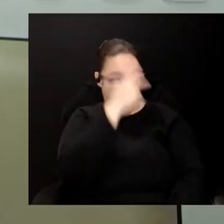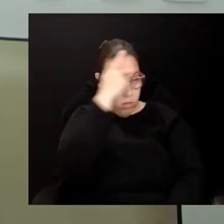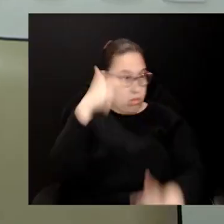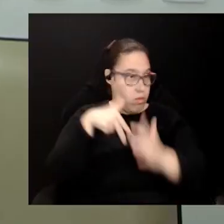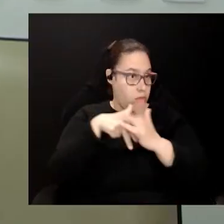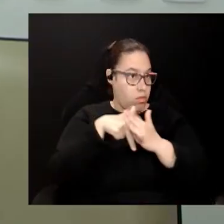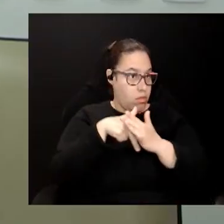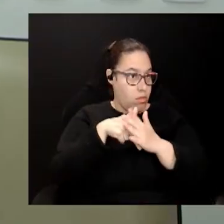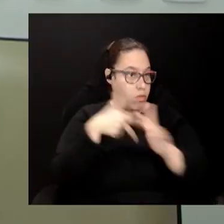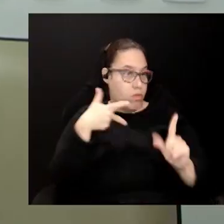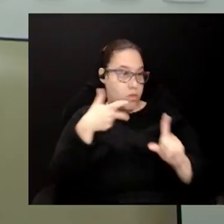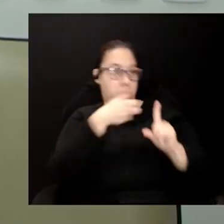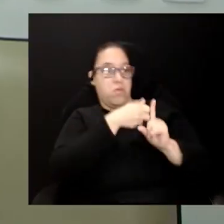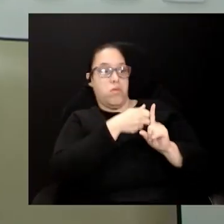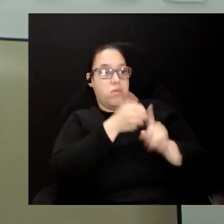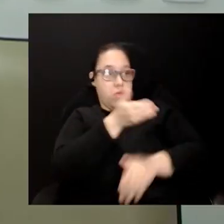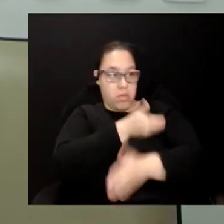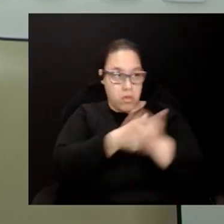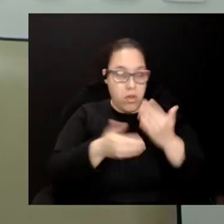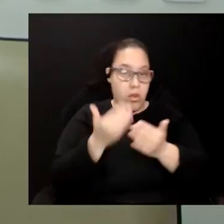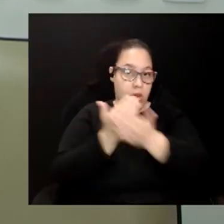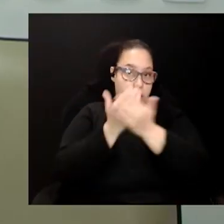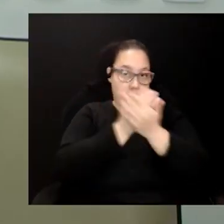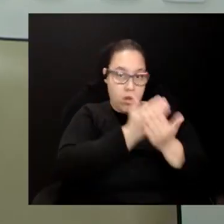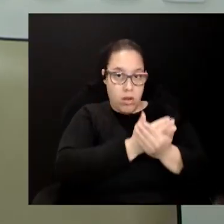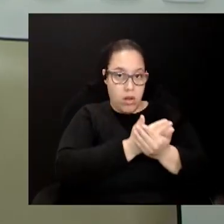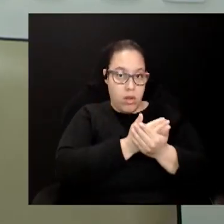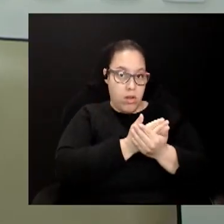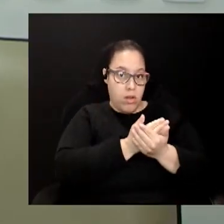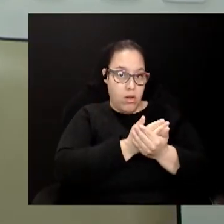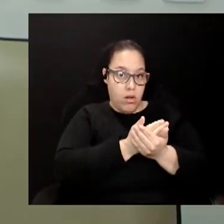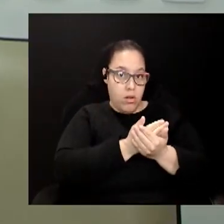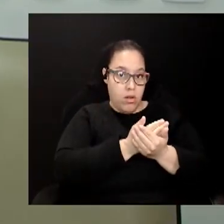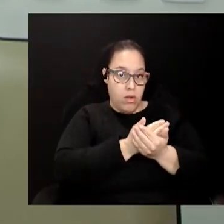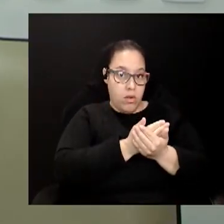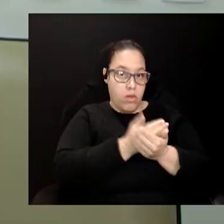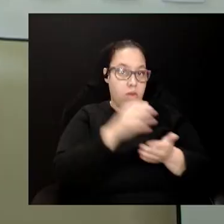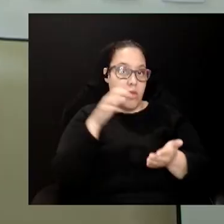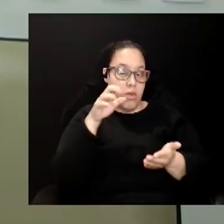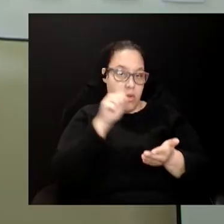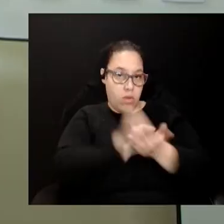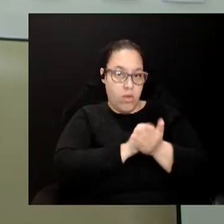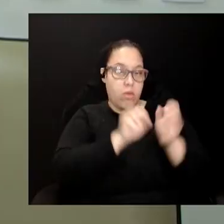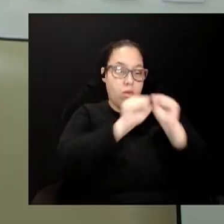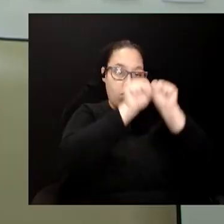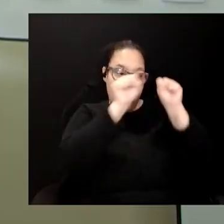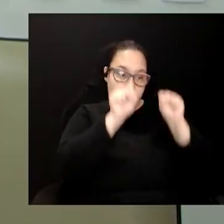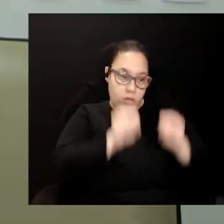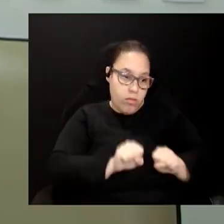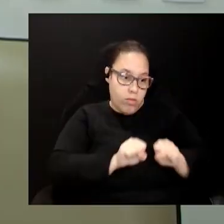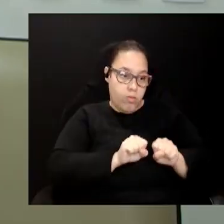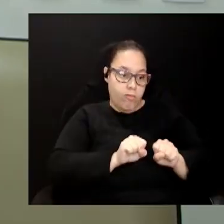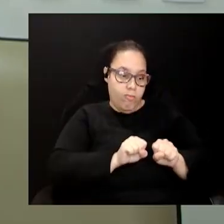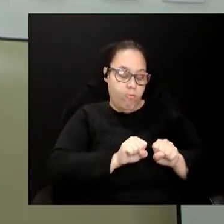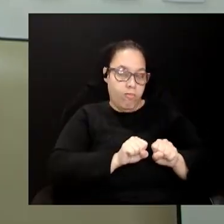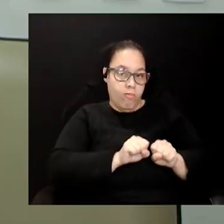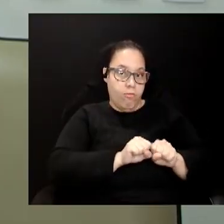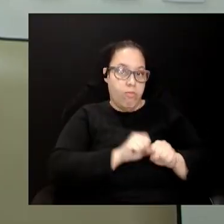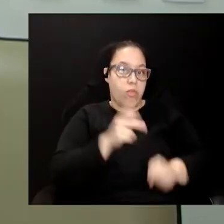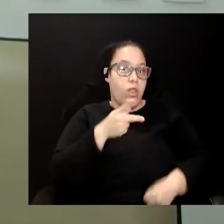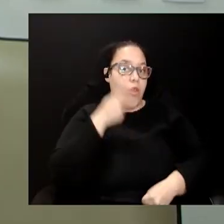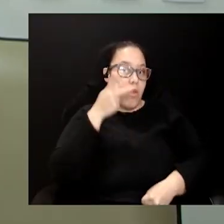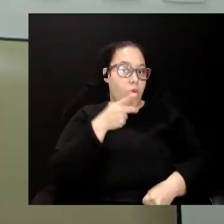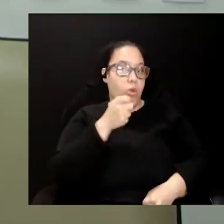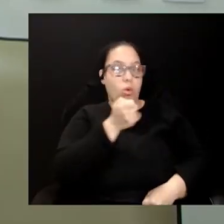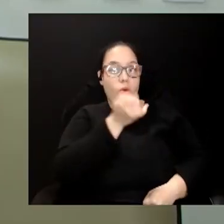que participa do estudo, a gente vai cadastrar ele num sistema e esse sistema ele vai falar qual das duas